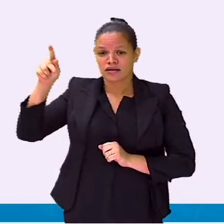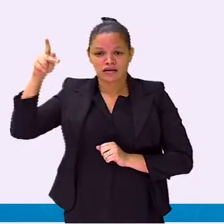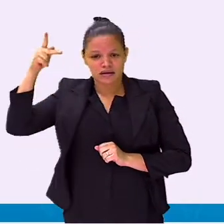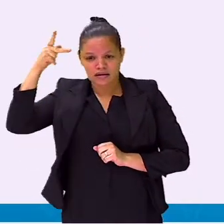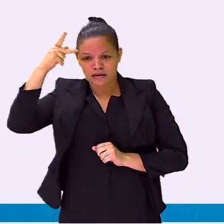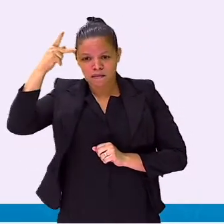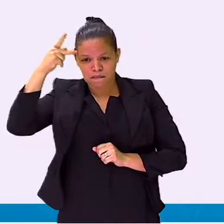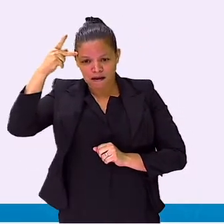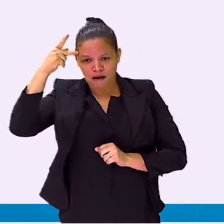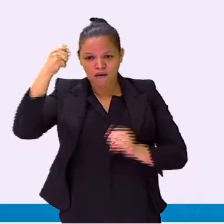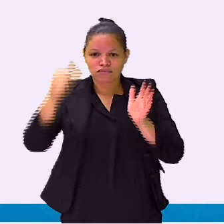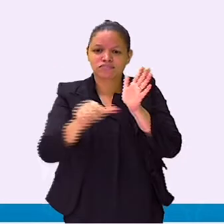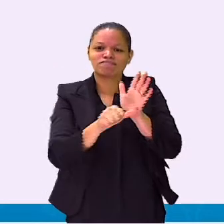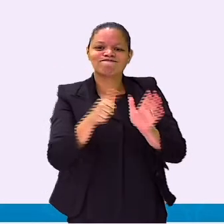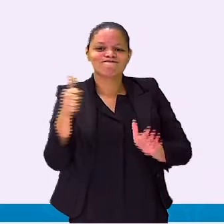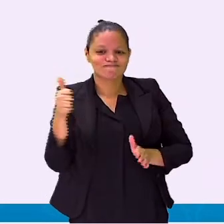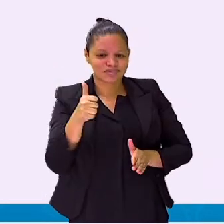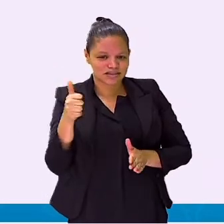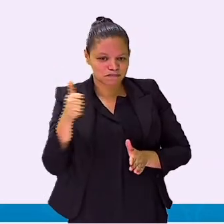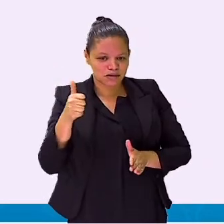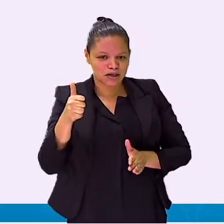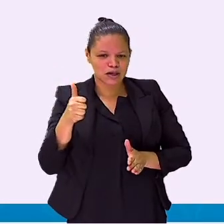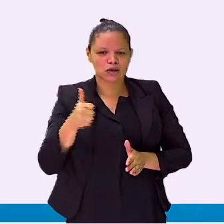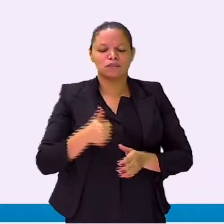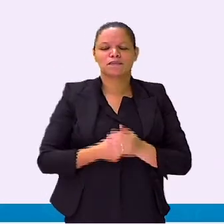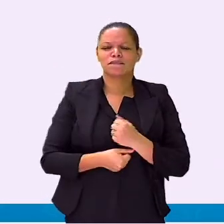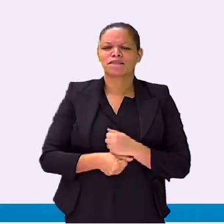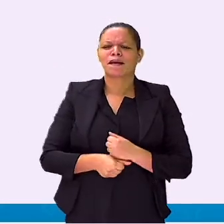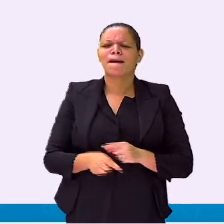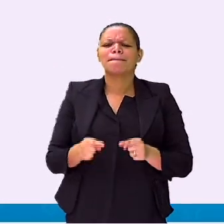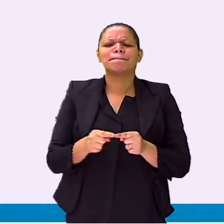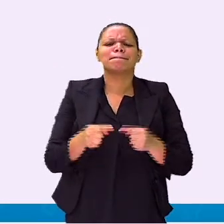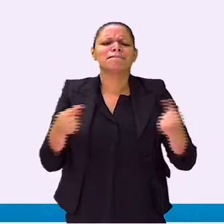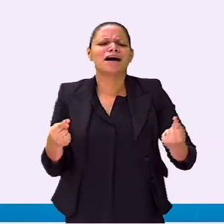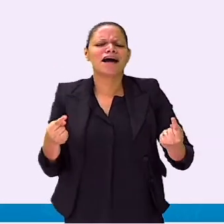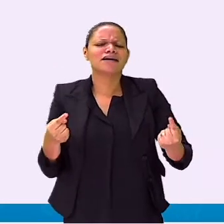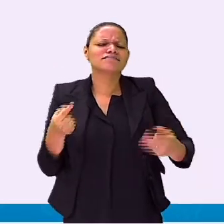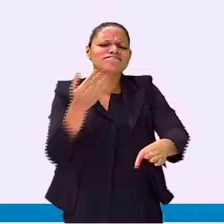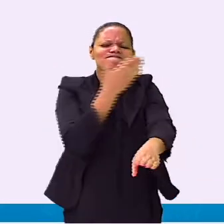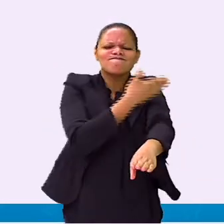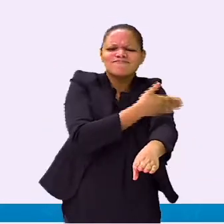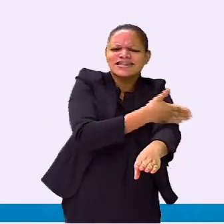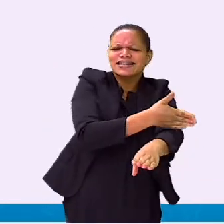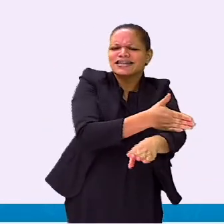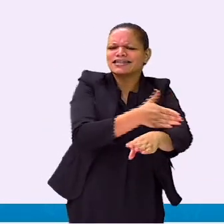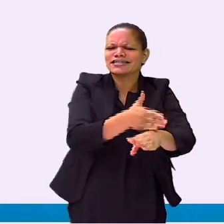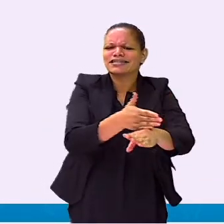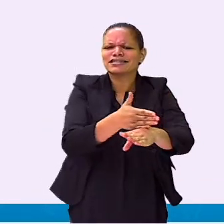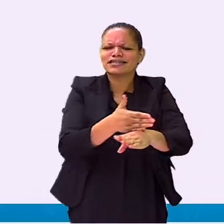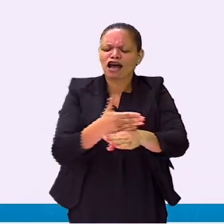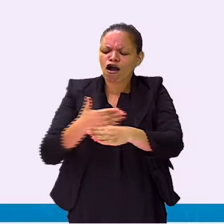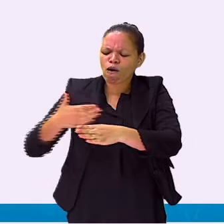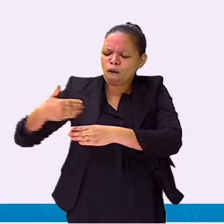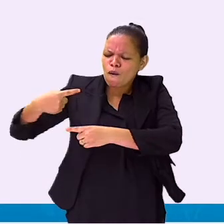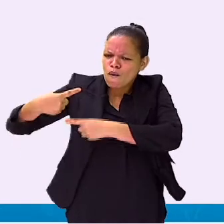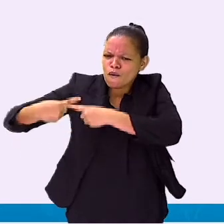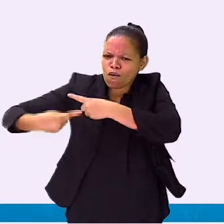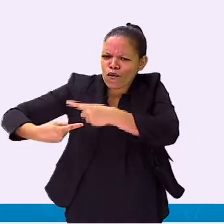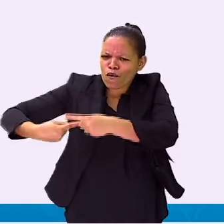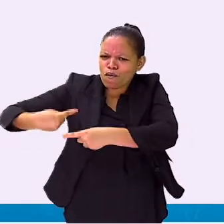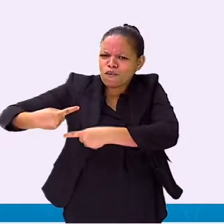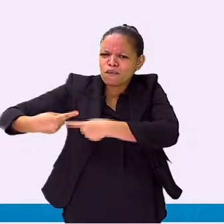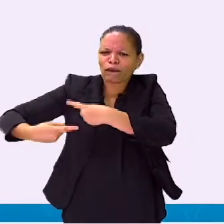tradição que é passada de geração em geração, como a figura dos benzedeiros e raizeiras, que